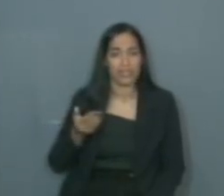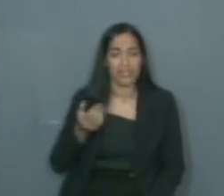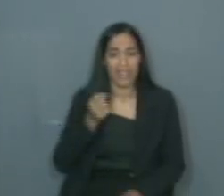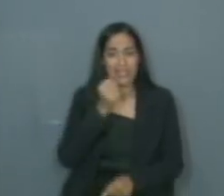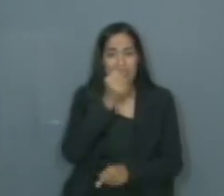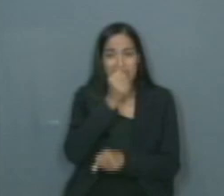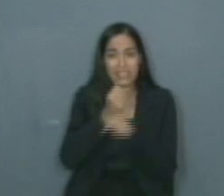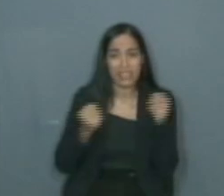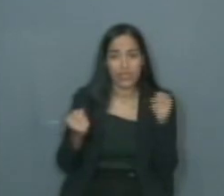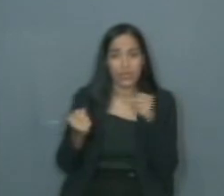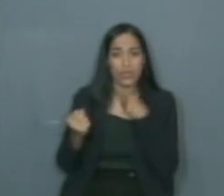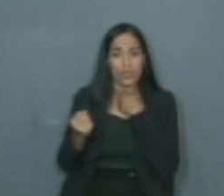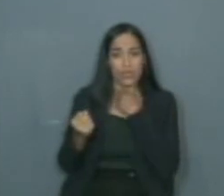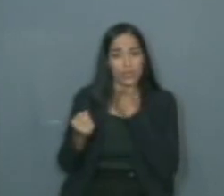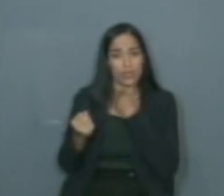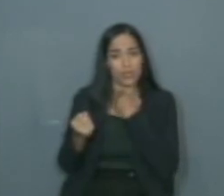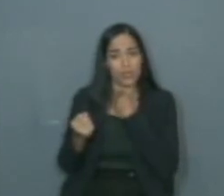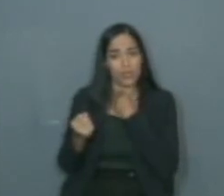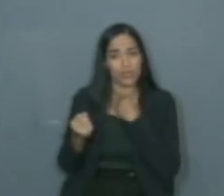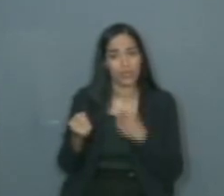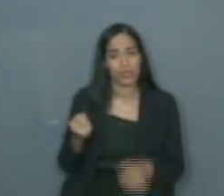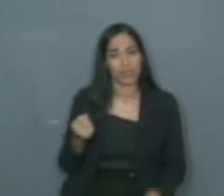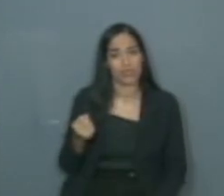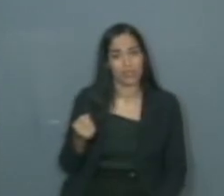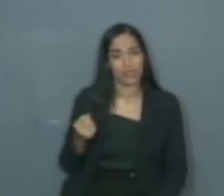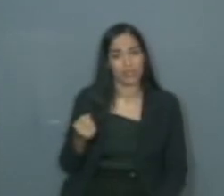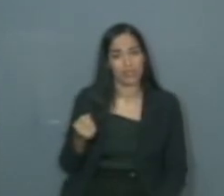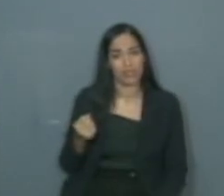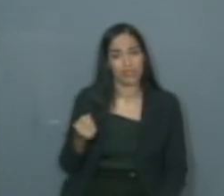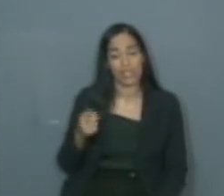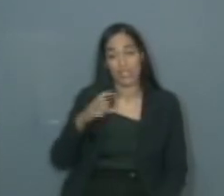assassino, de que tomou uma decisão